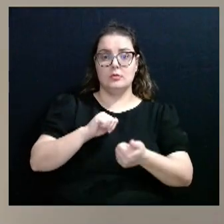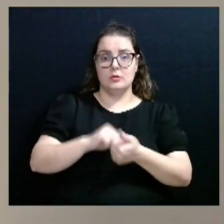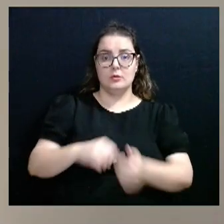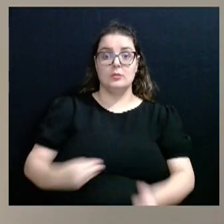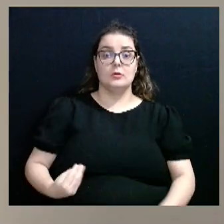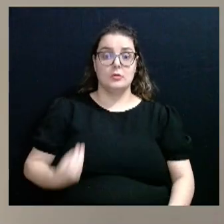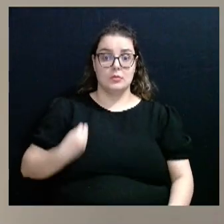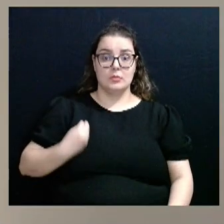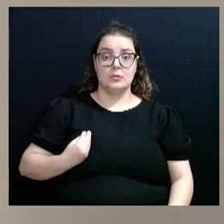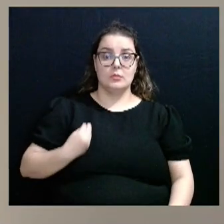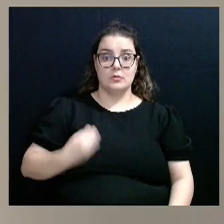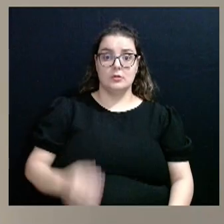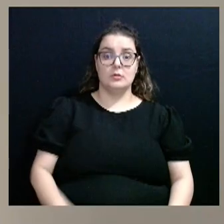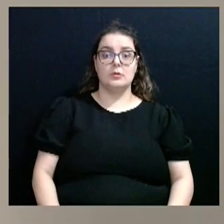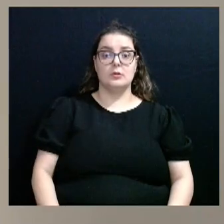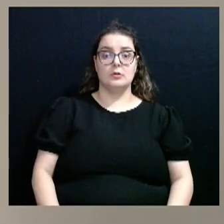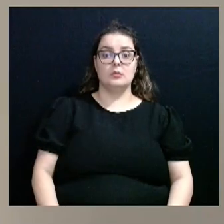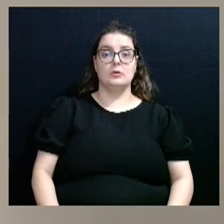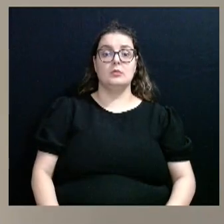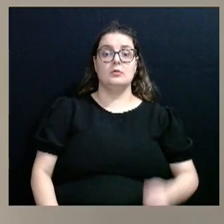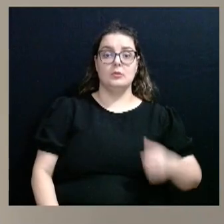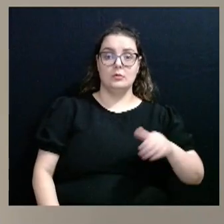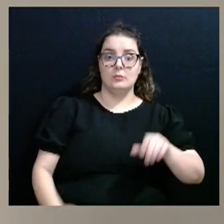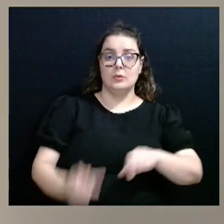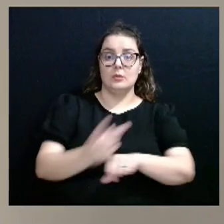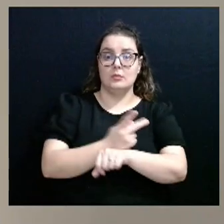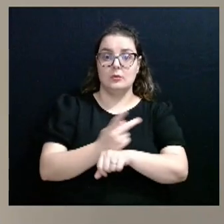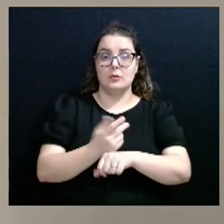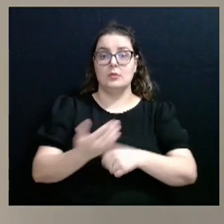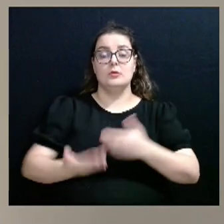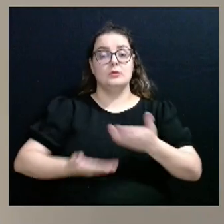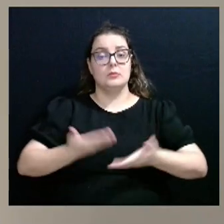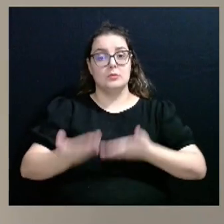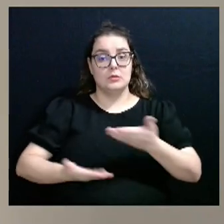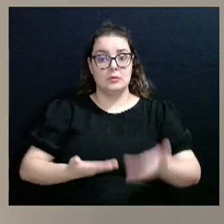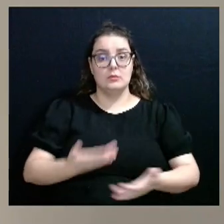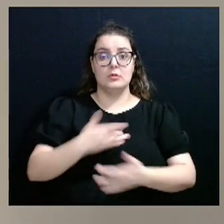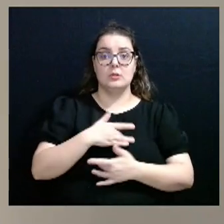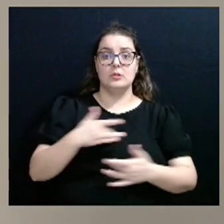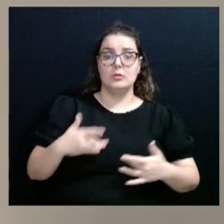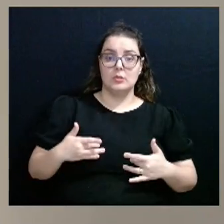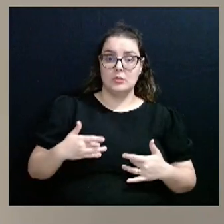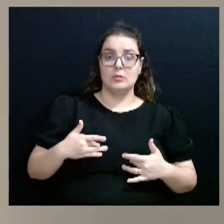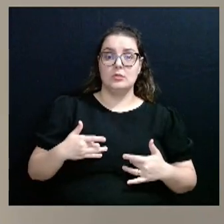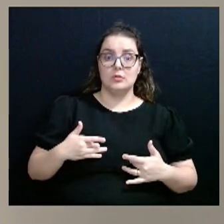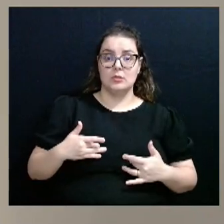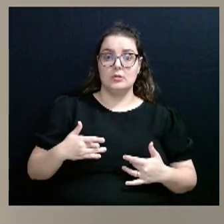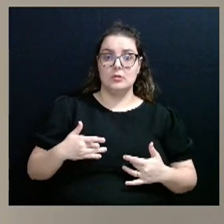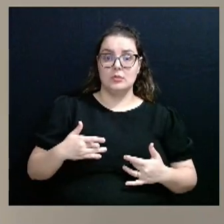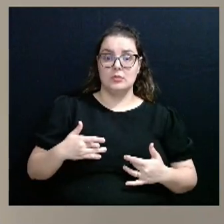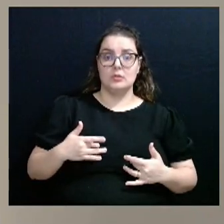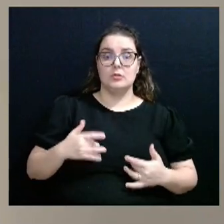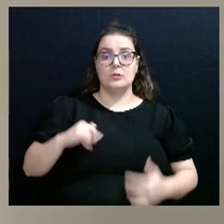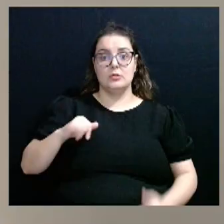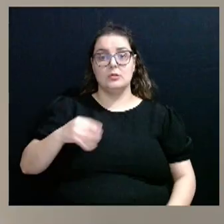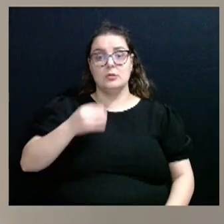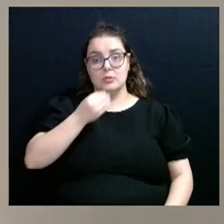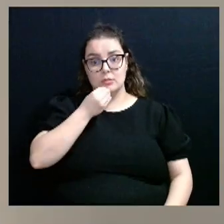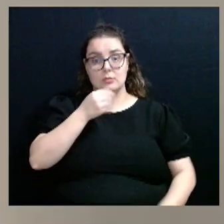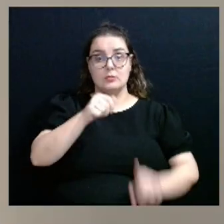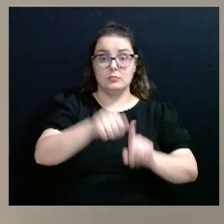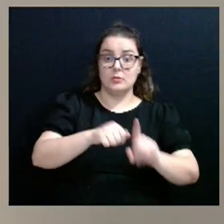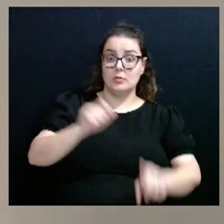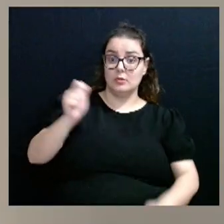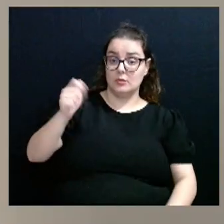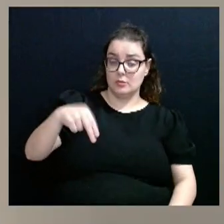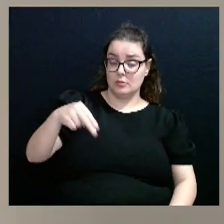respeito de mais buscas dos serviços de saúde, a respeito de aproveitar que o mês de novembro seja dedicado